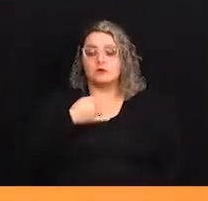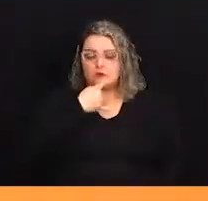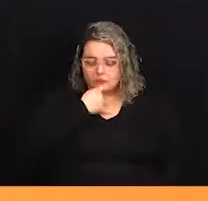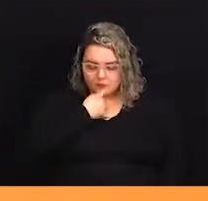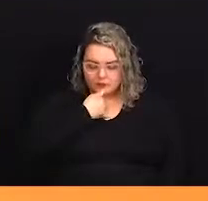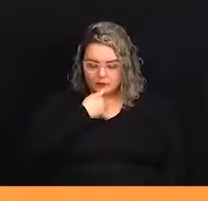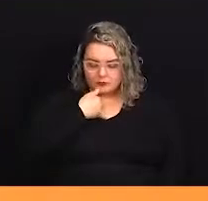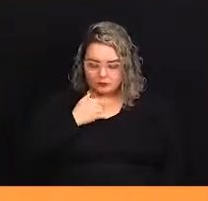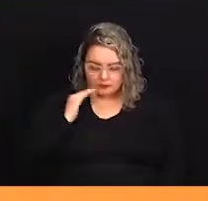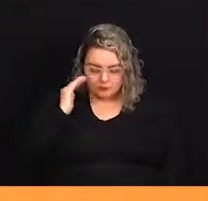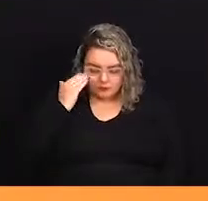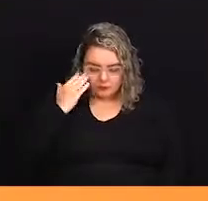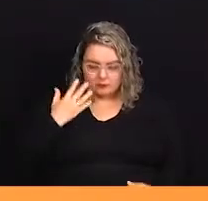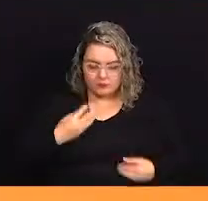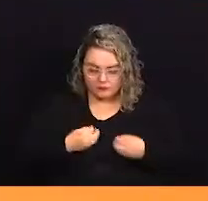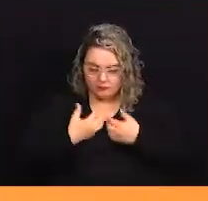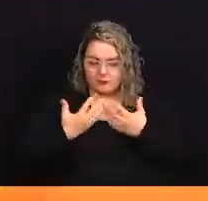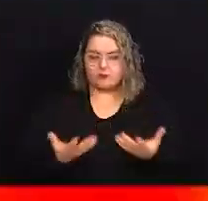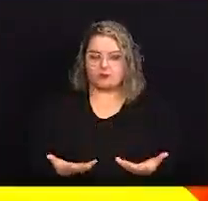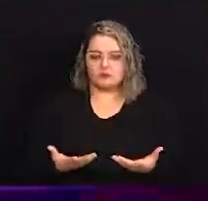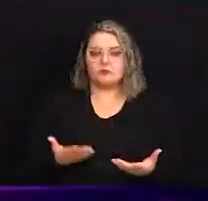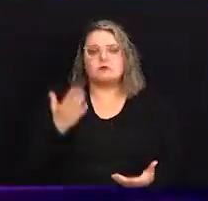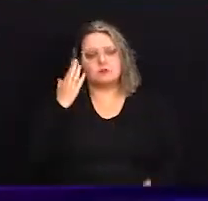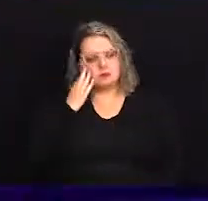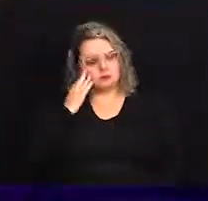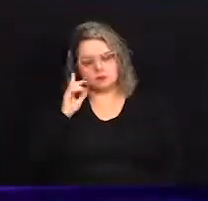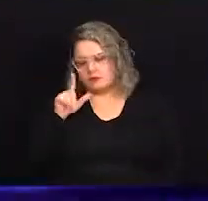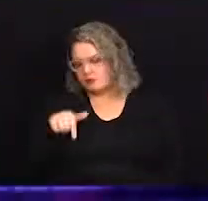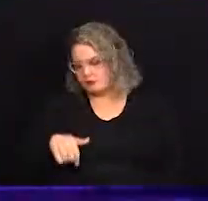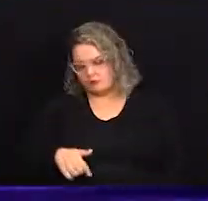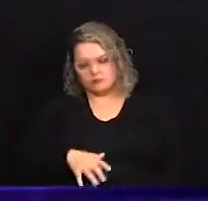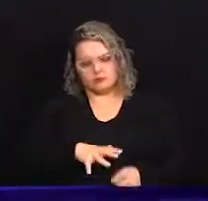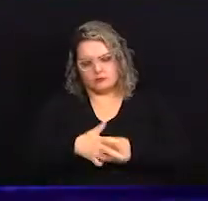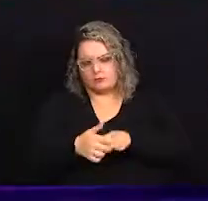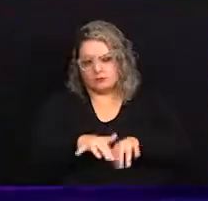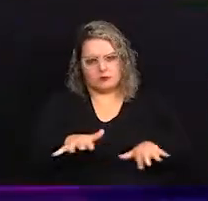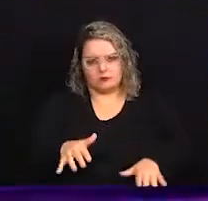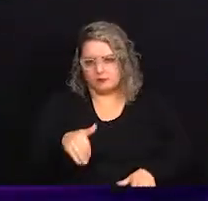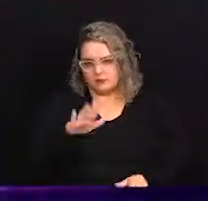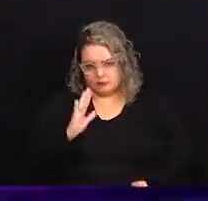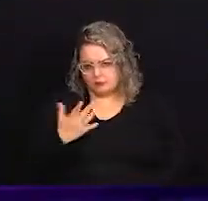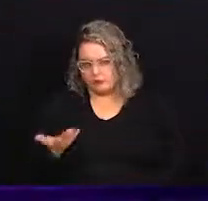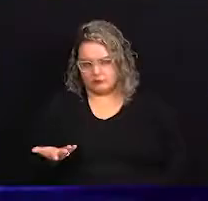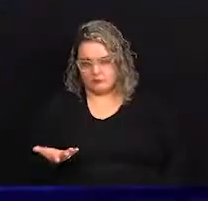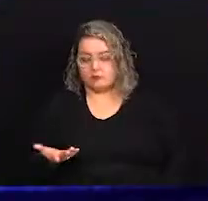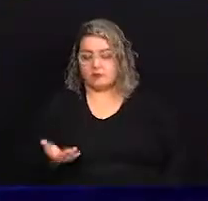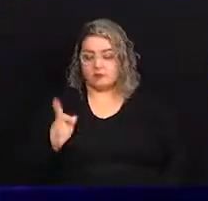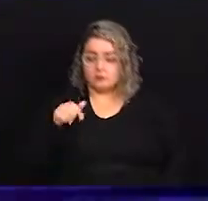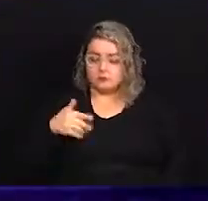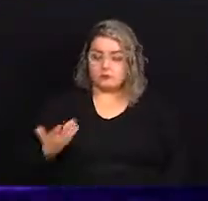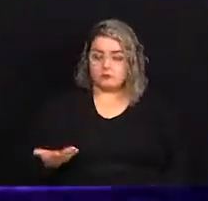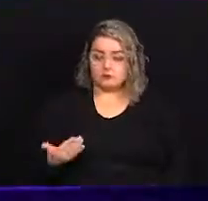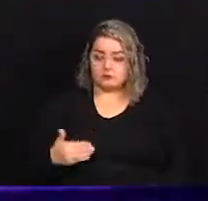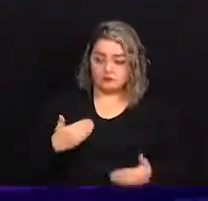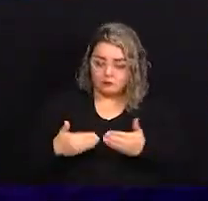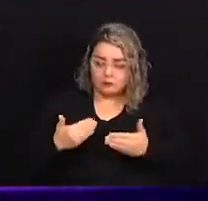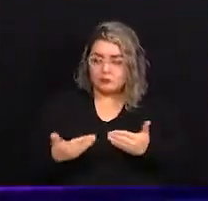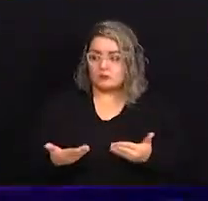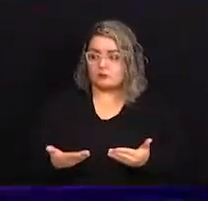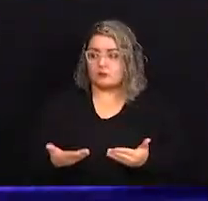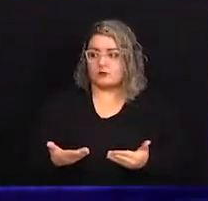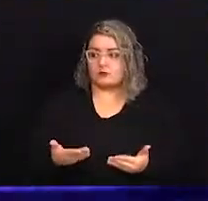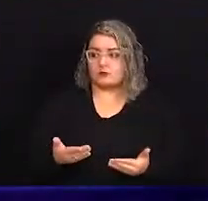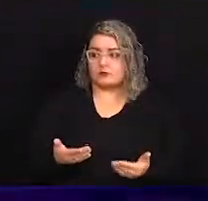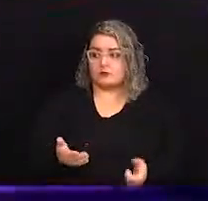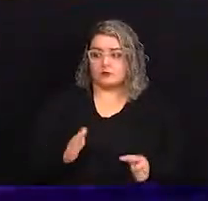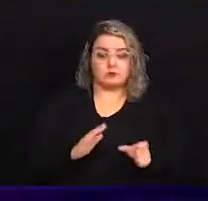tristezas, porque elas existem, a gente sabe disso mais do que nunca depois dessa pandemia e tudo que aconteceu, mas elas são atravessáveis, nem